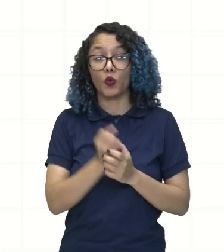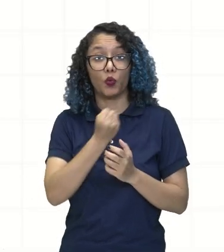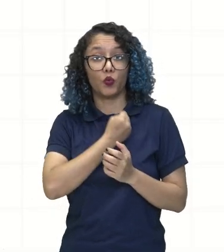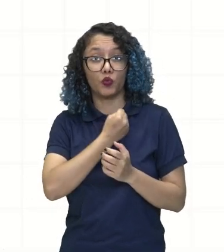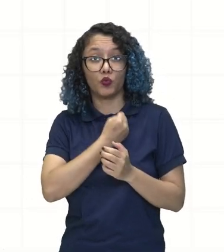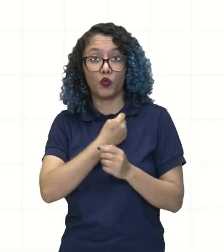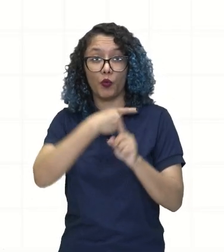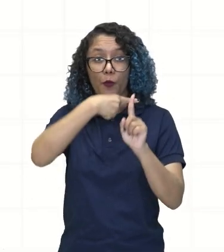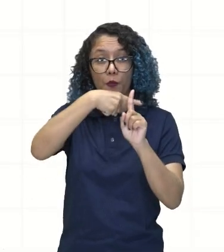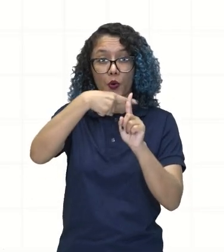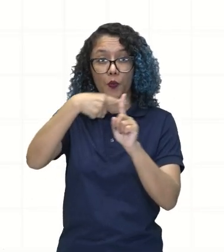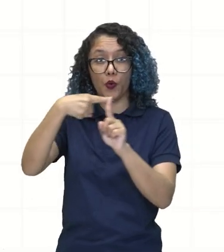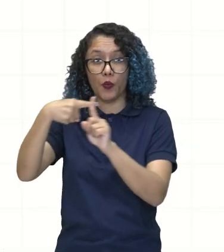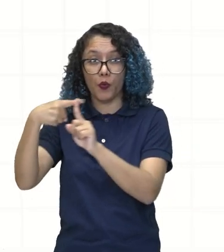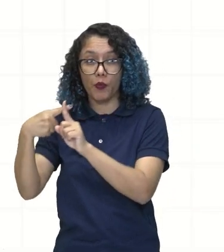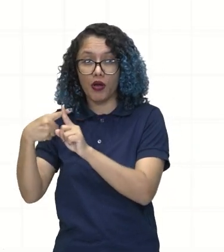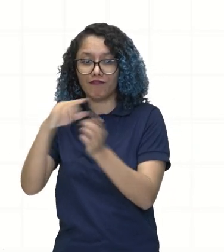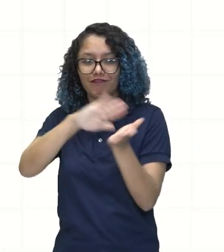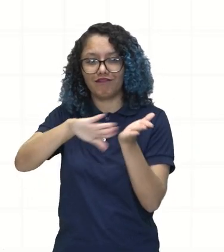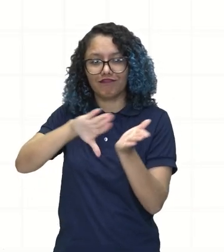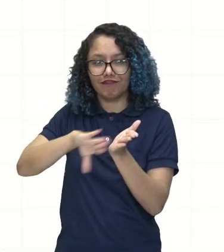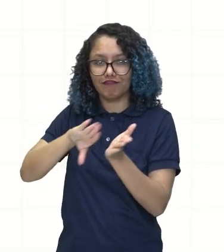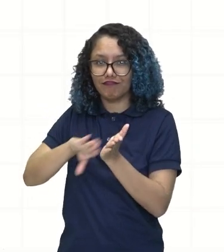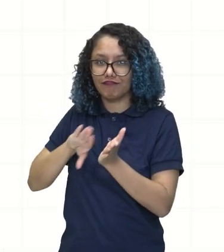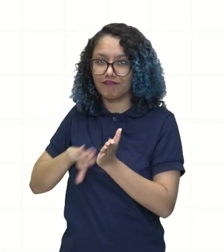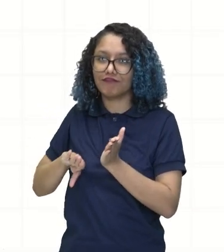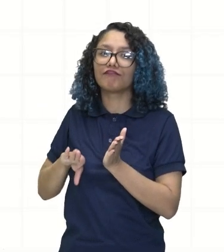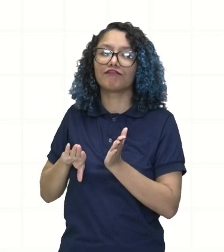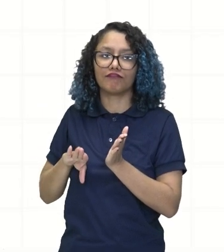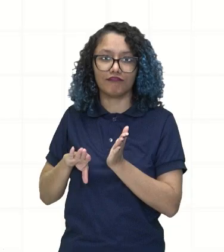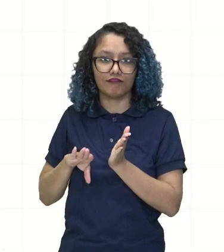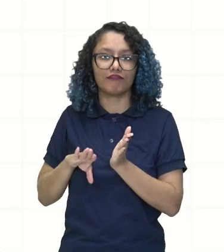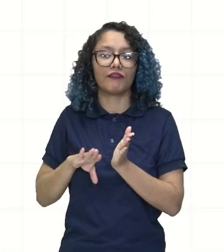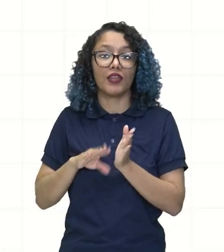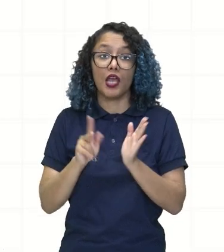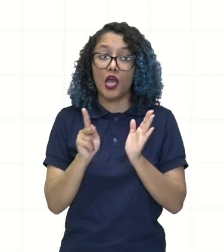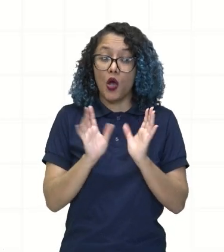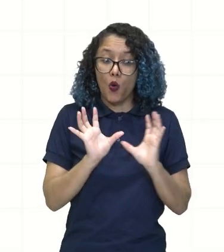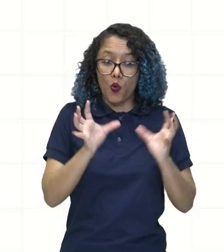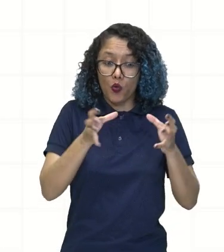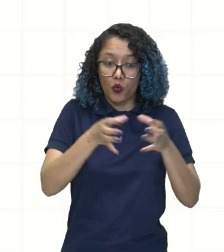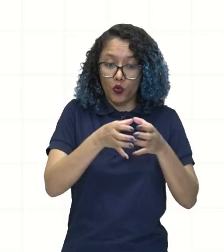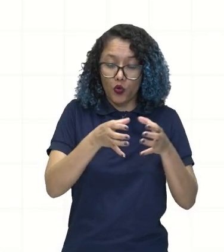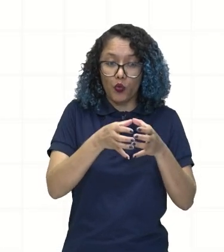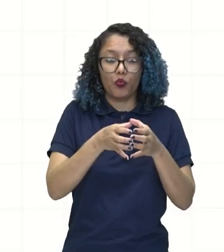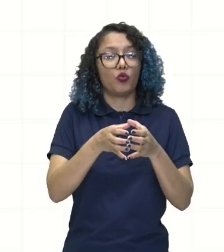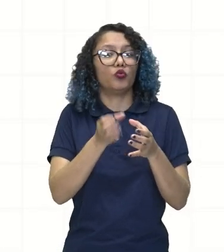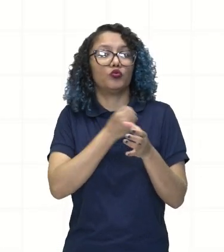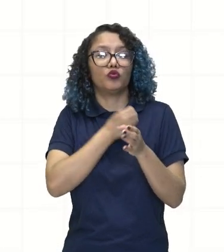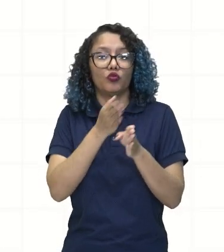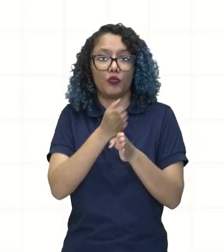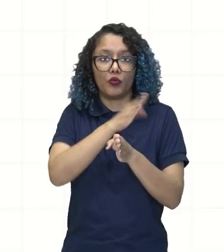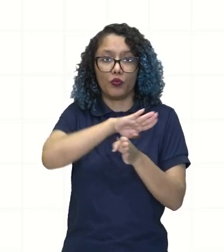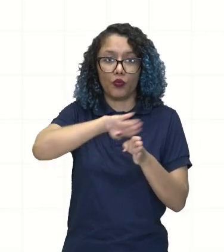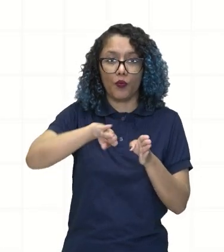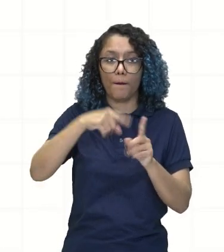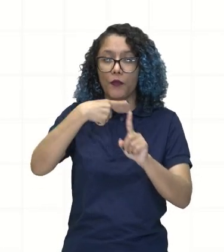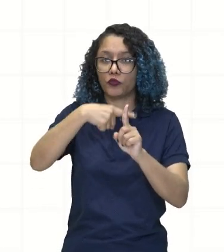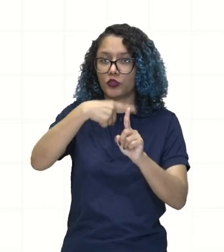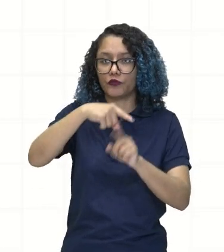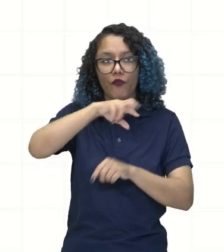números positivos. Então, é o conjunto dos números inteiros não